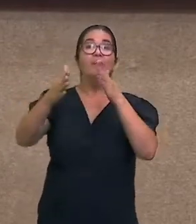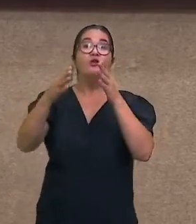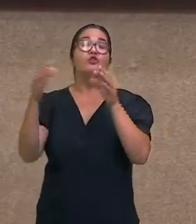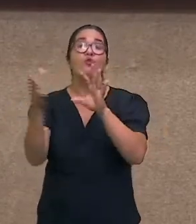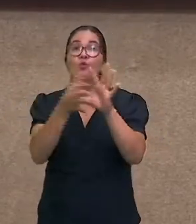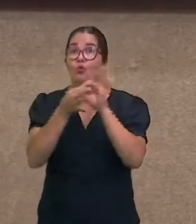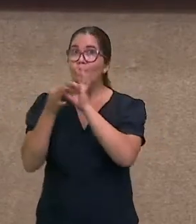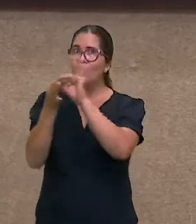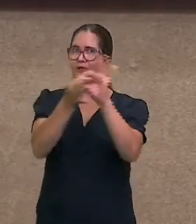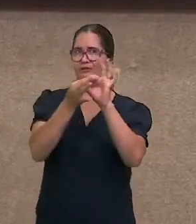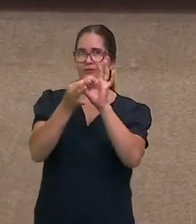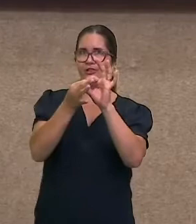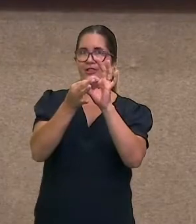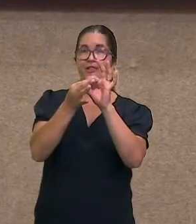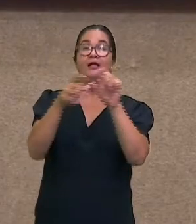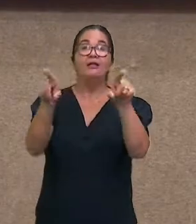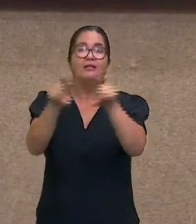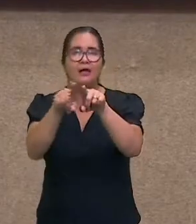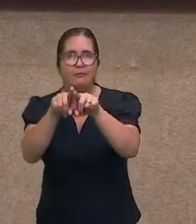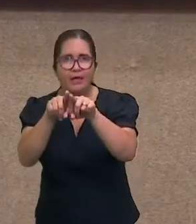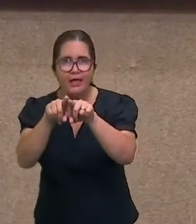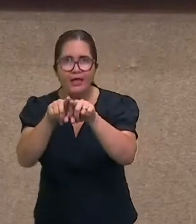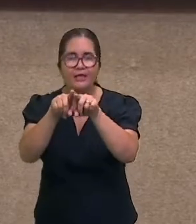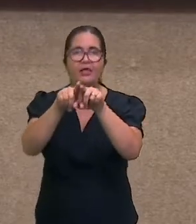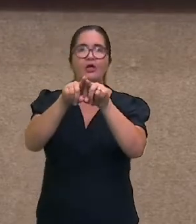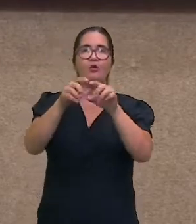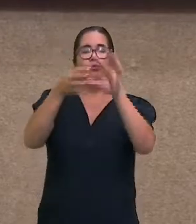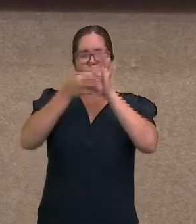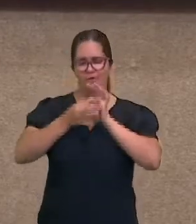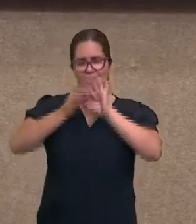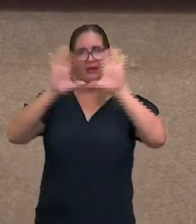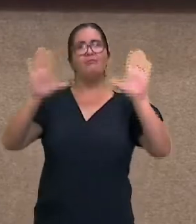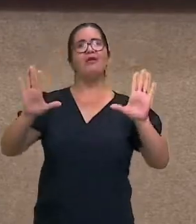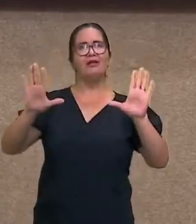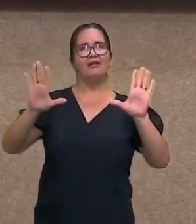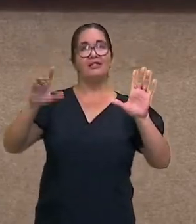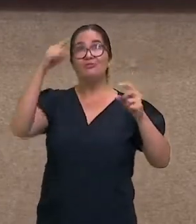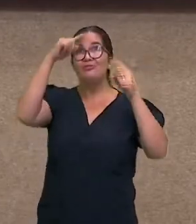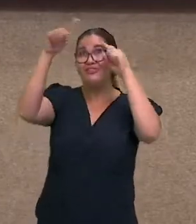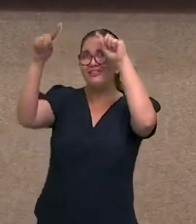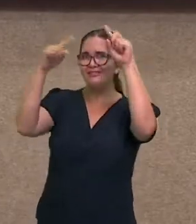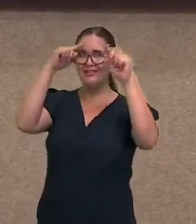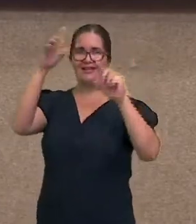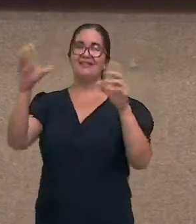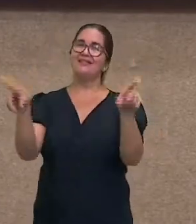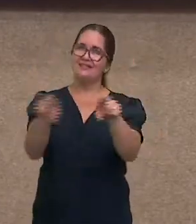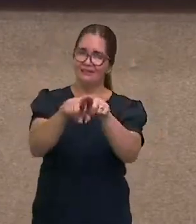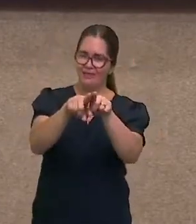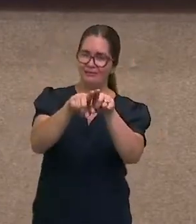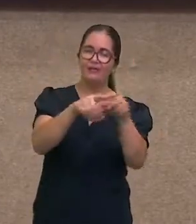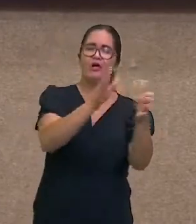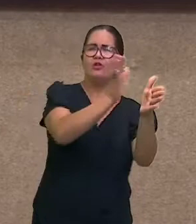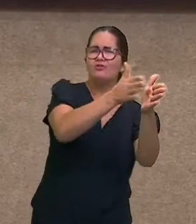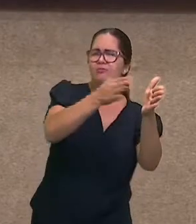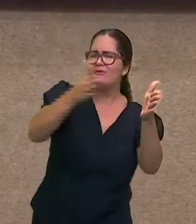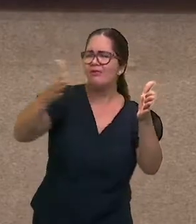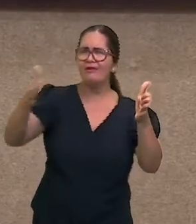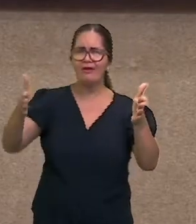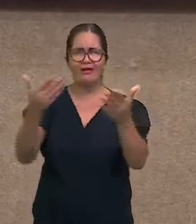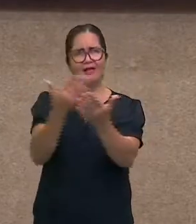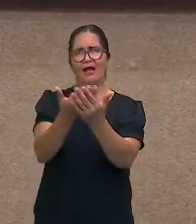ao liberalismo. Como foi isso, Andresa? Nós vamos ver no decorrer da aula. O